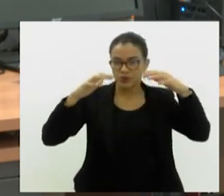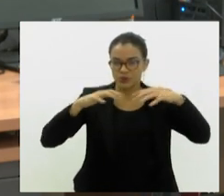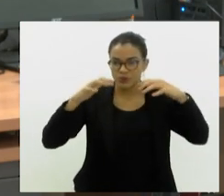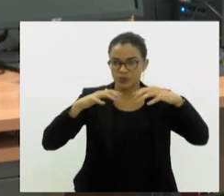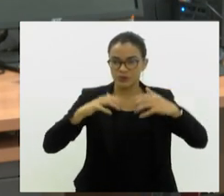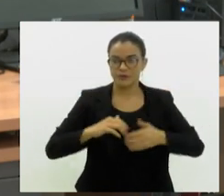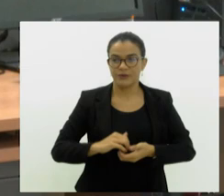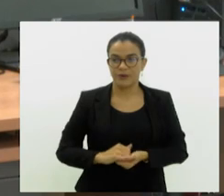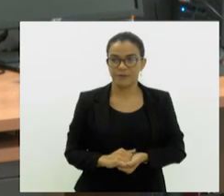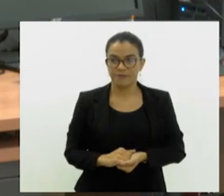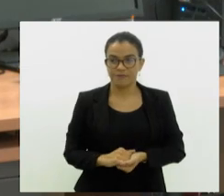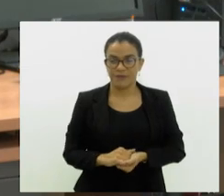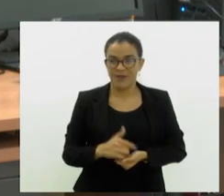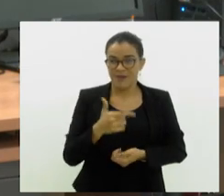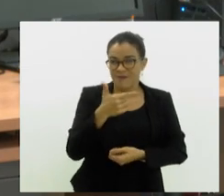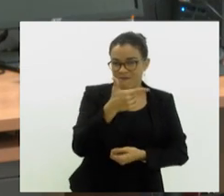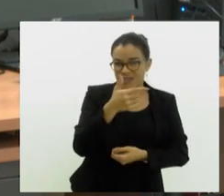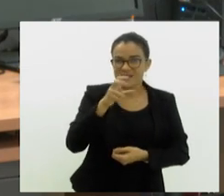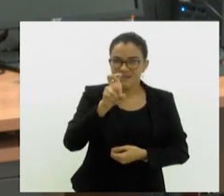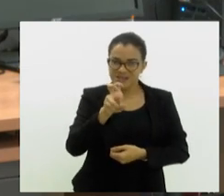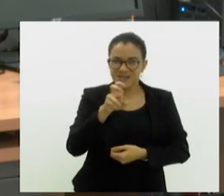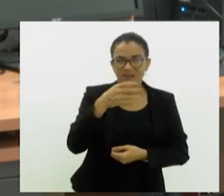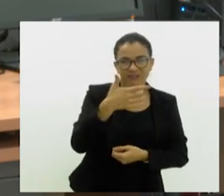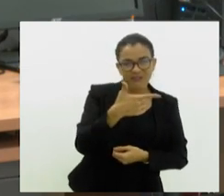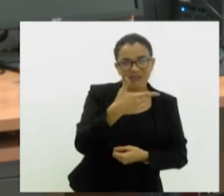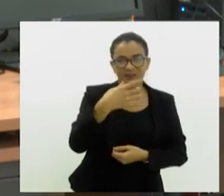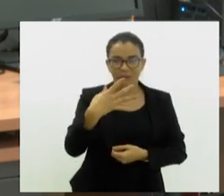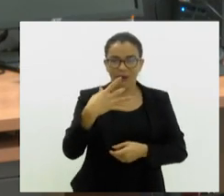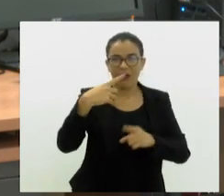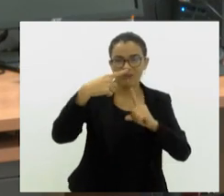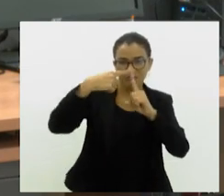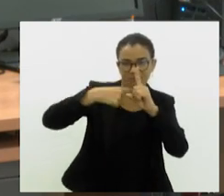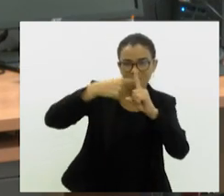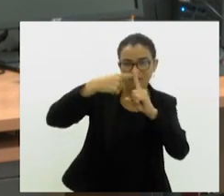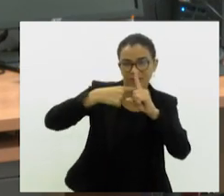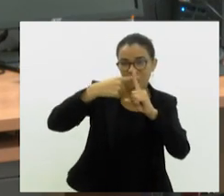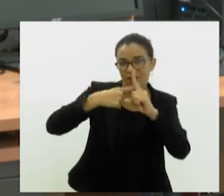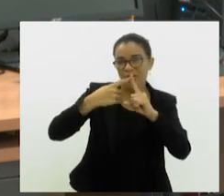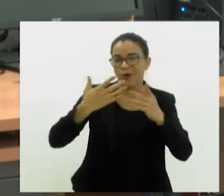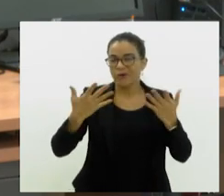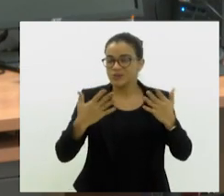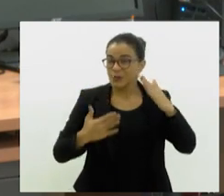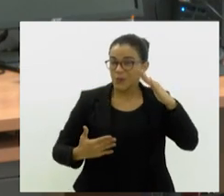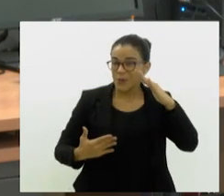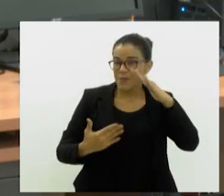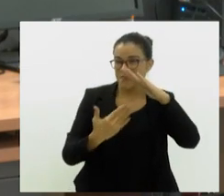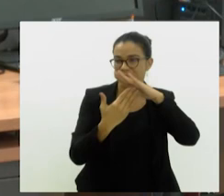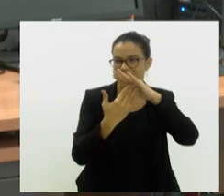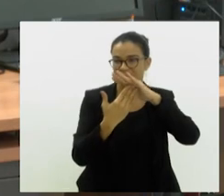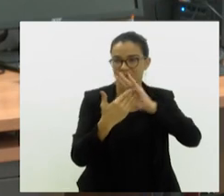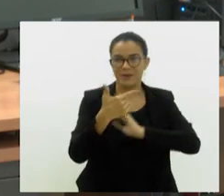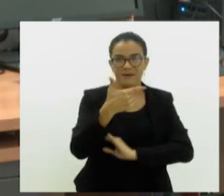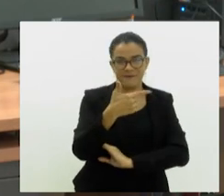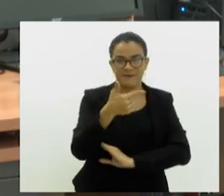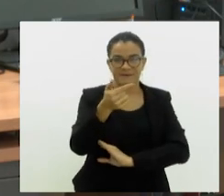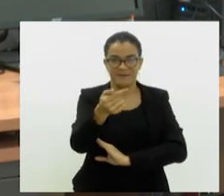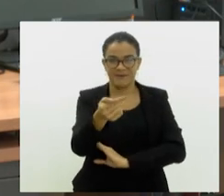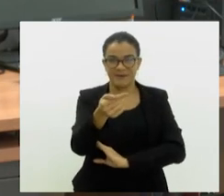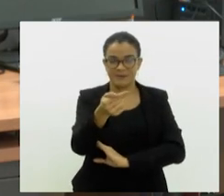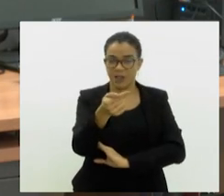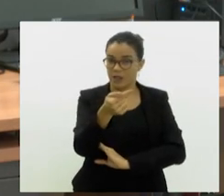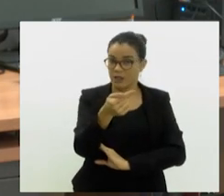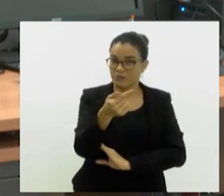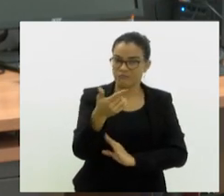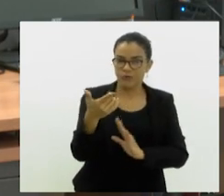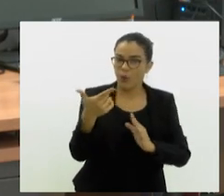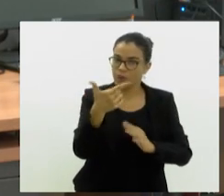fazendo 25 graus, 24 graus. E a previsão de hoje deve chegar no máximo a 27. Não deve